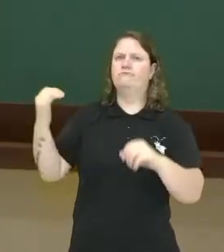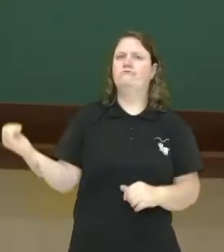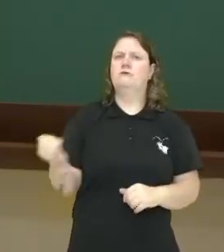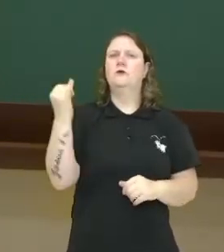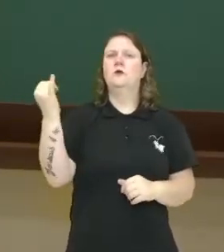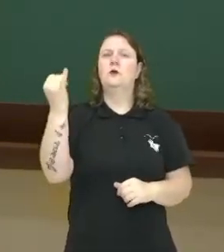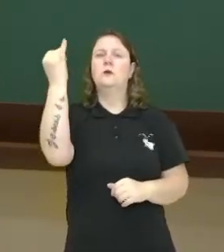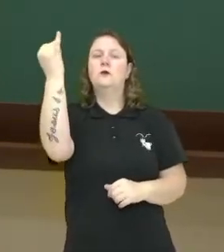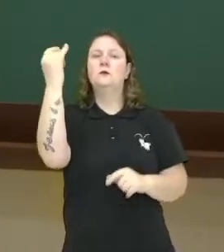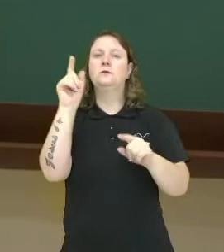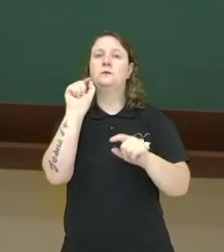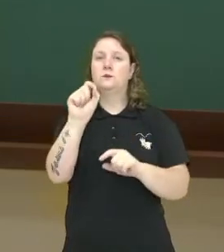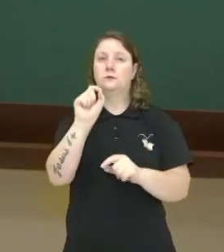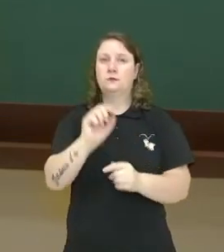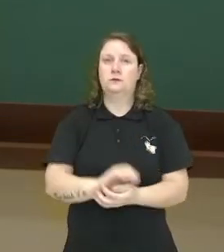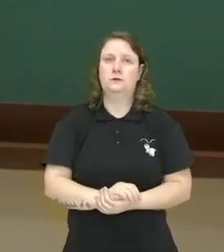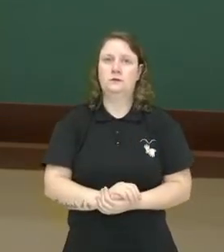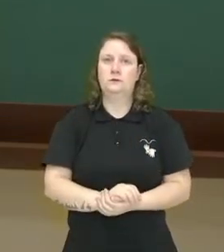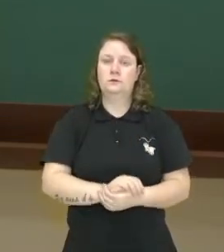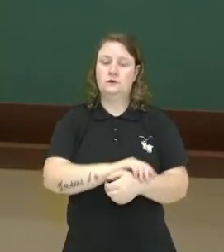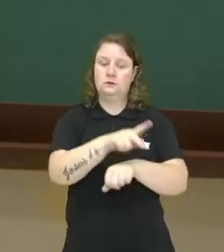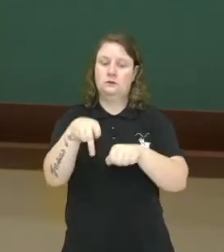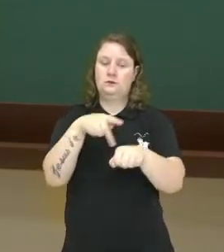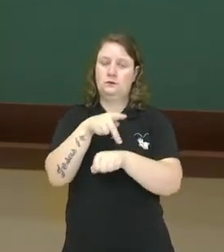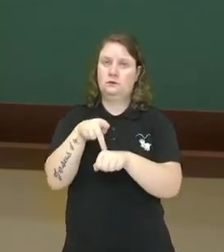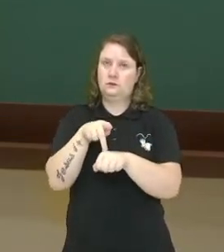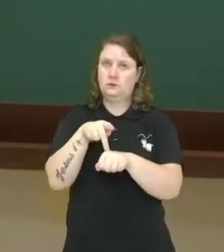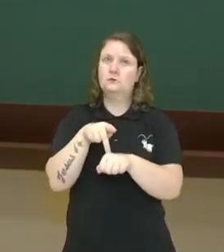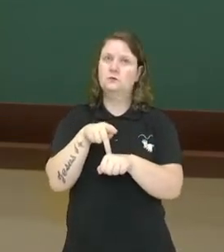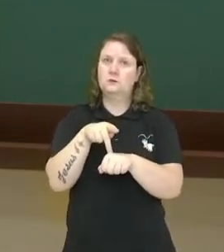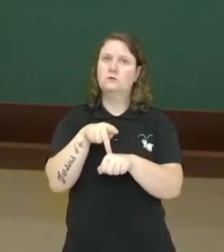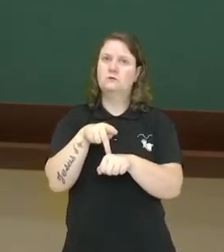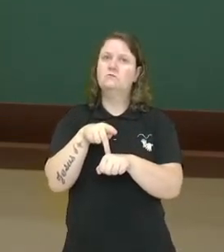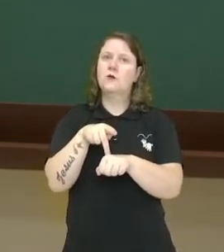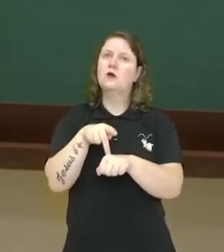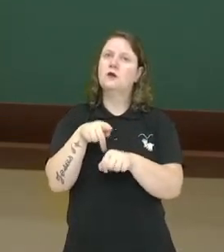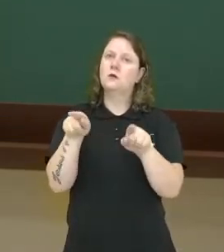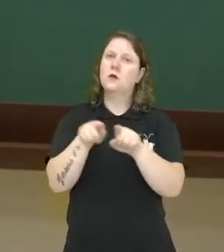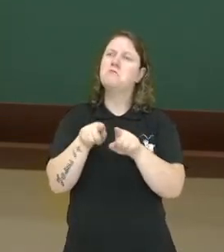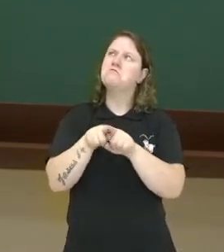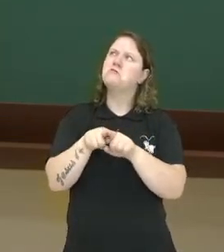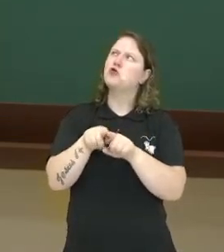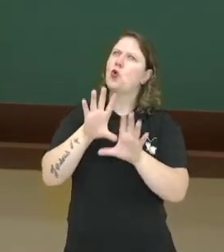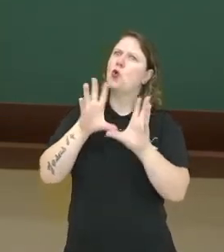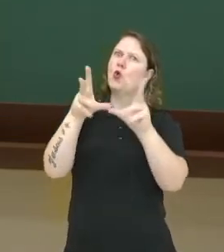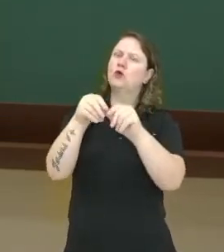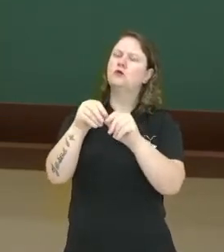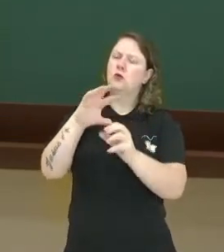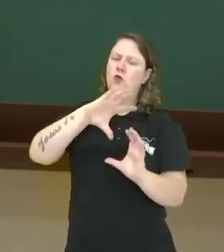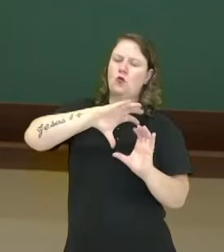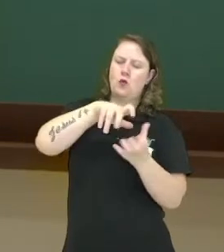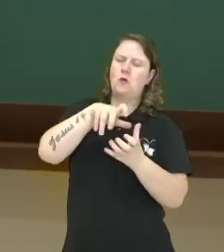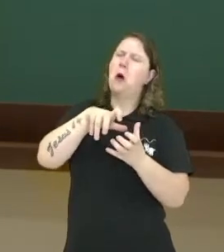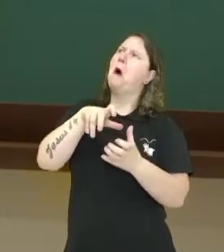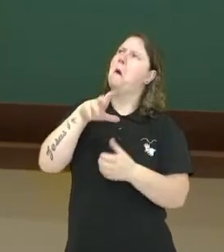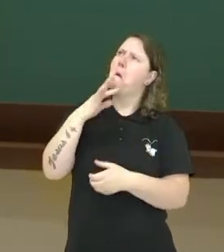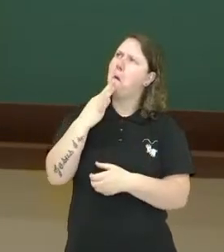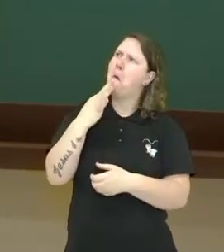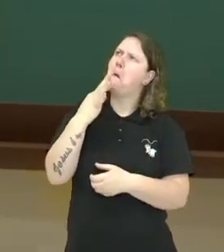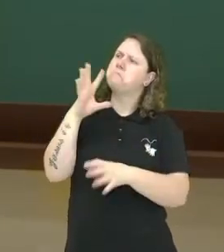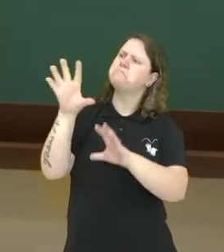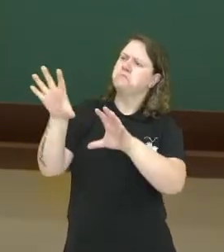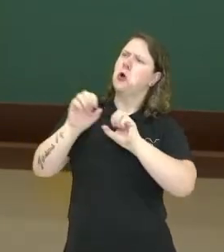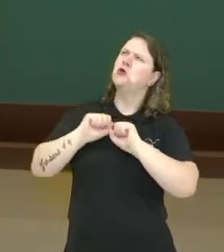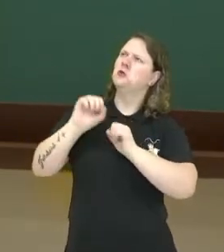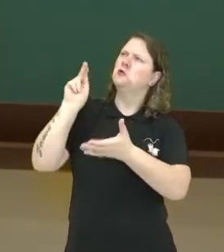para manter esse país nesse patamar, né, com esse reconhecimento de potência emergente. Entre eles nós vamos